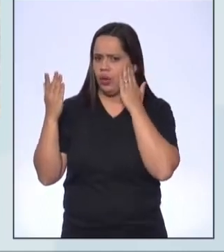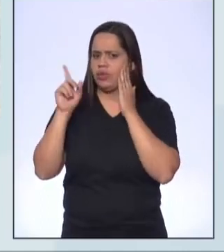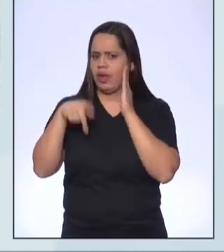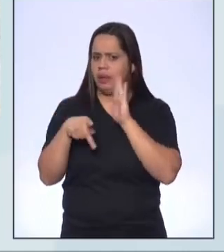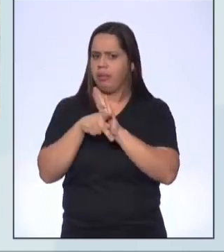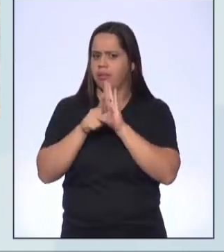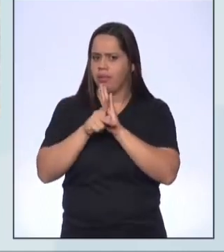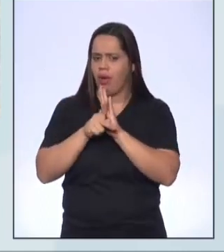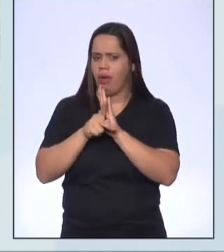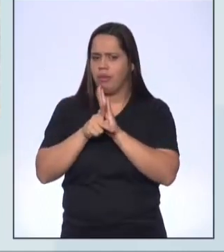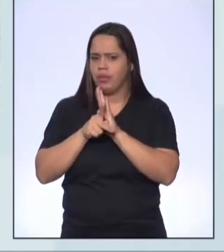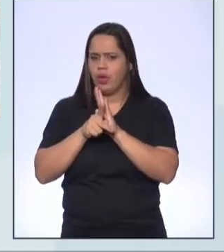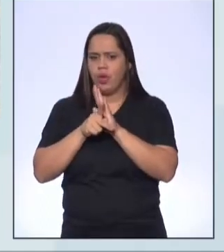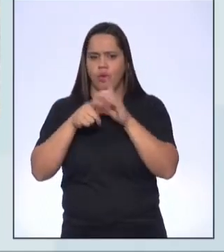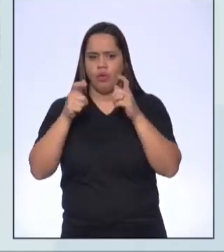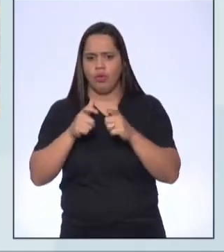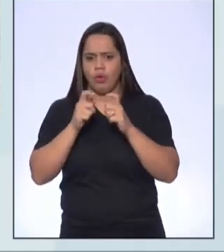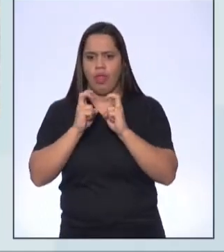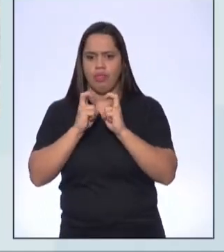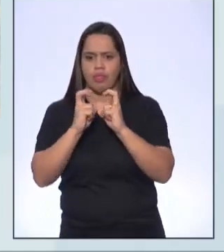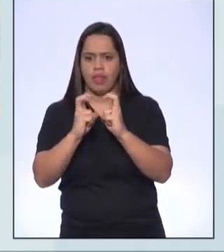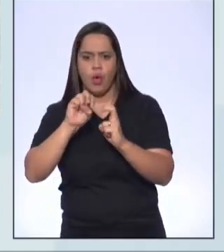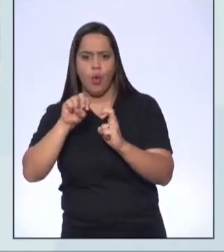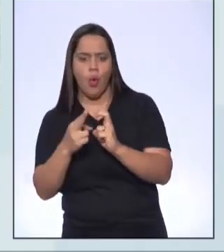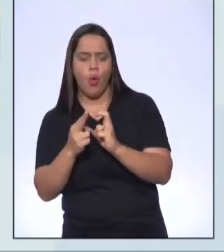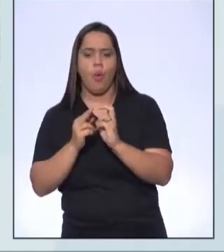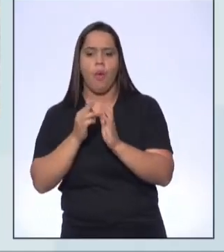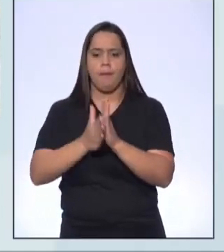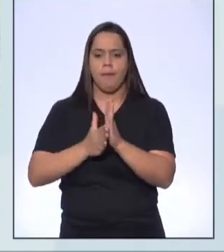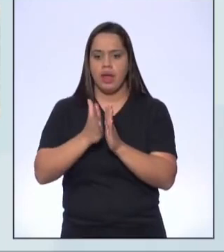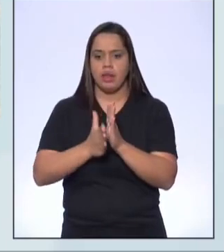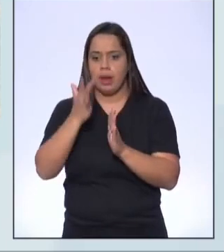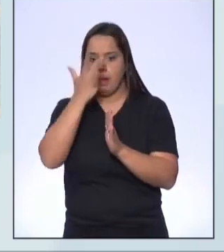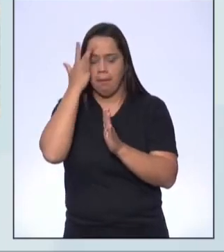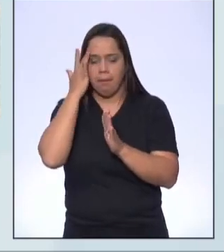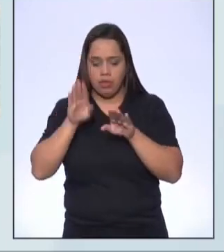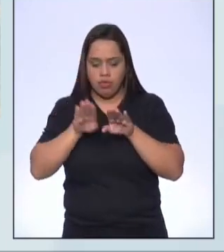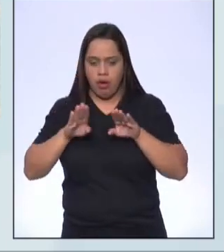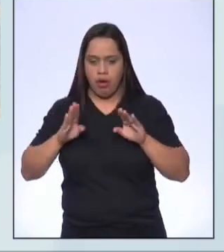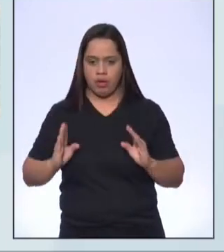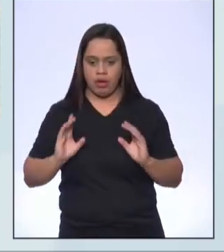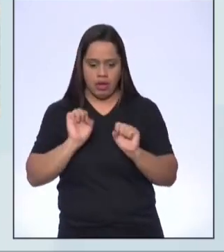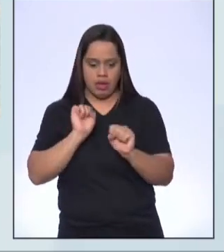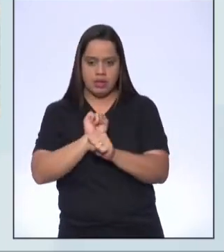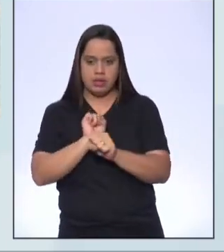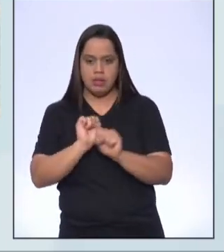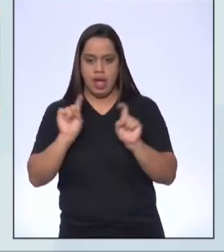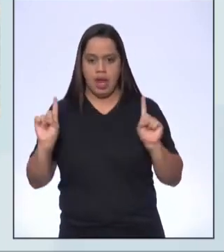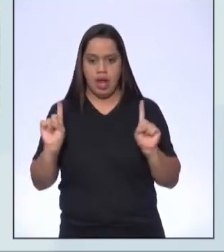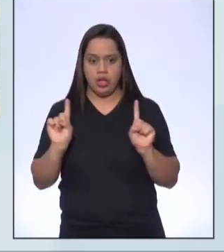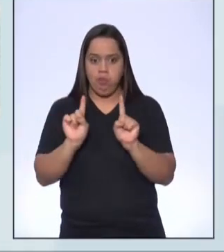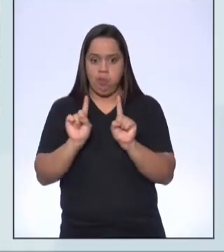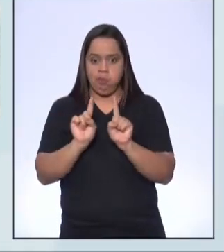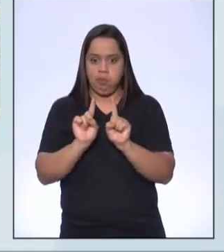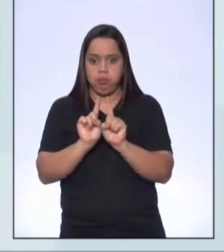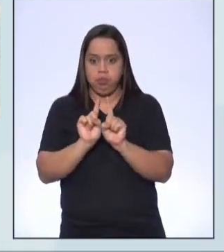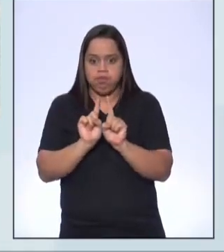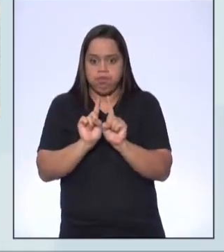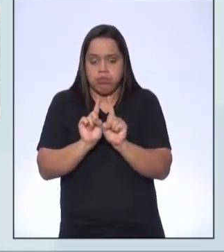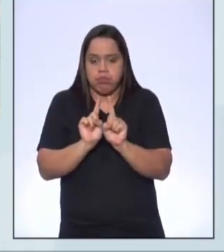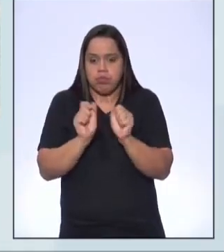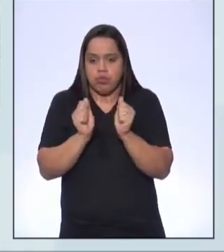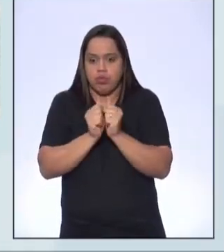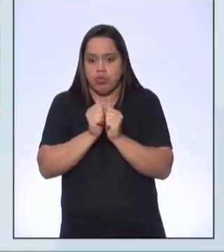de trem, o metrô, né? Isso, Estação de trem, exatamente. o metrô, e pessoas na plataforma aglomeradas esperando o trem passar, né?